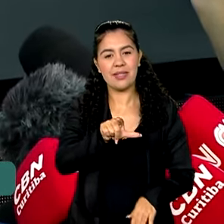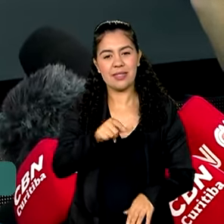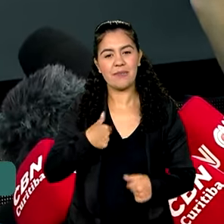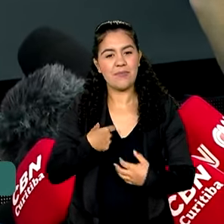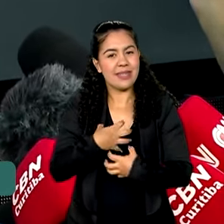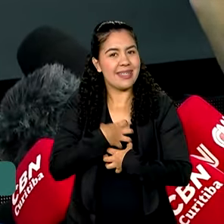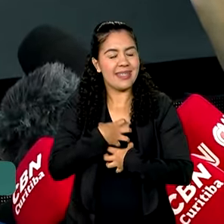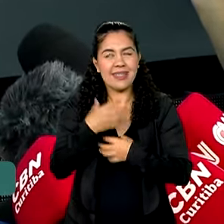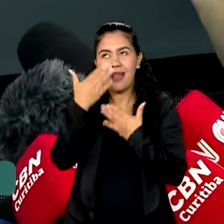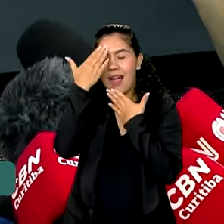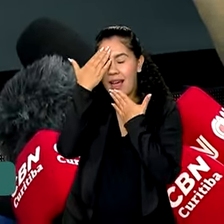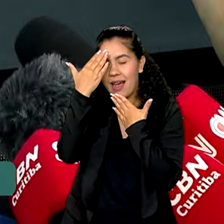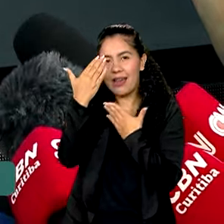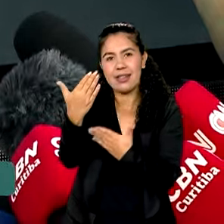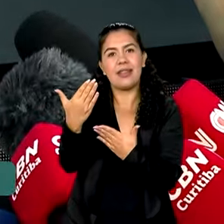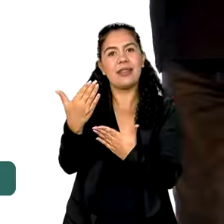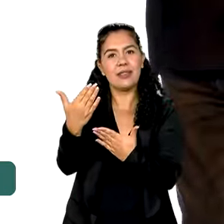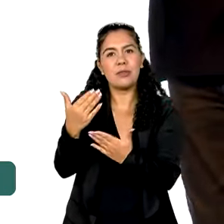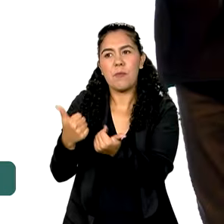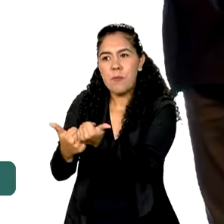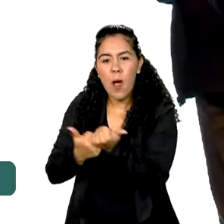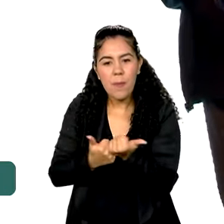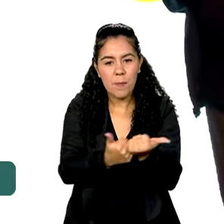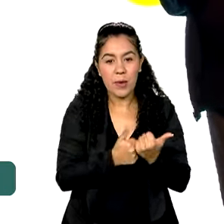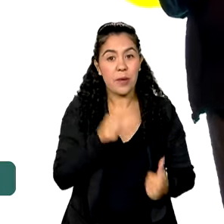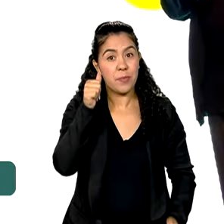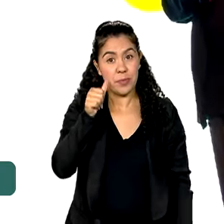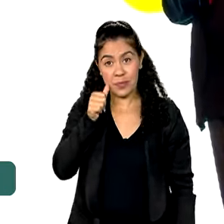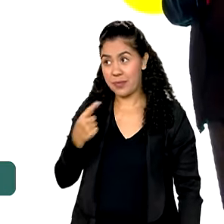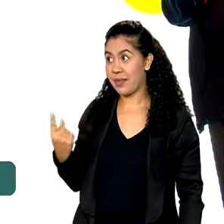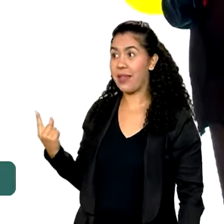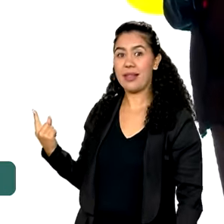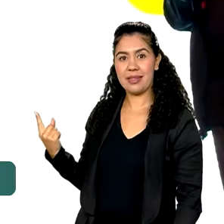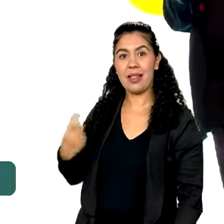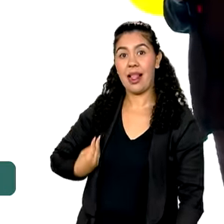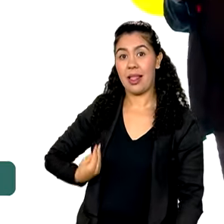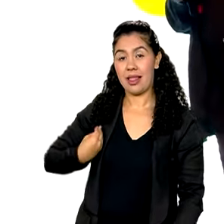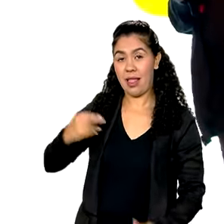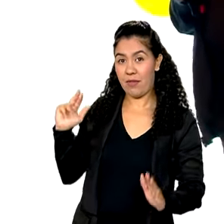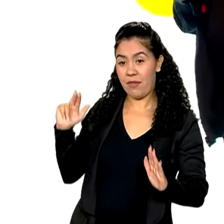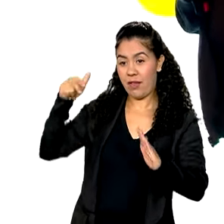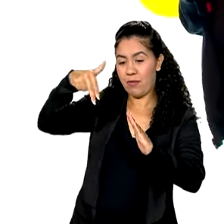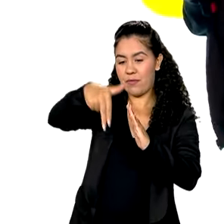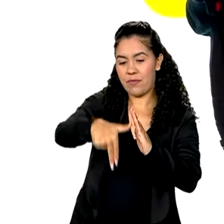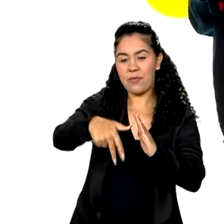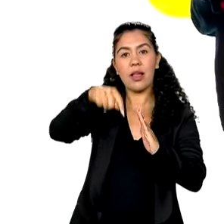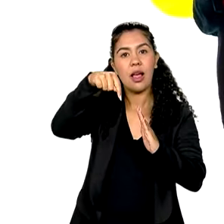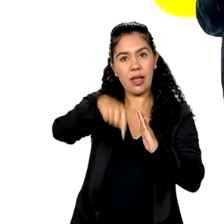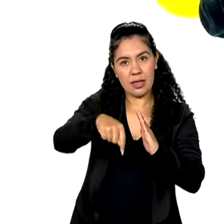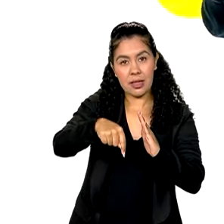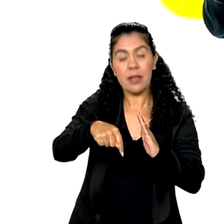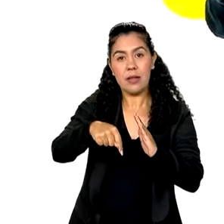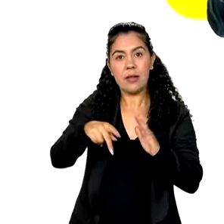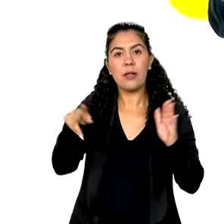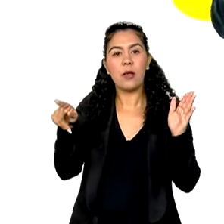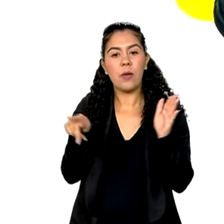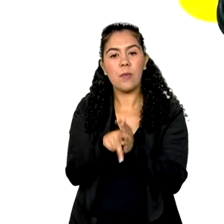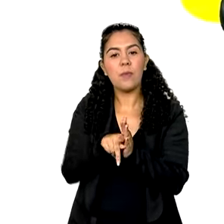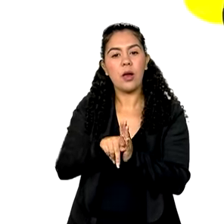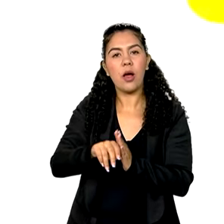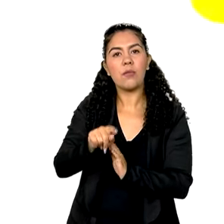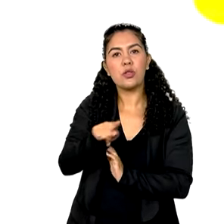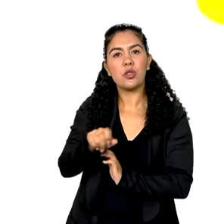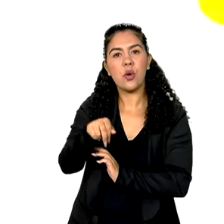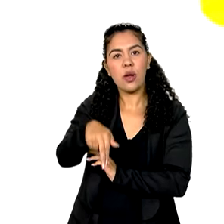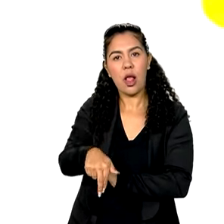Me sinto muito grata por todo o apoio que eu recebi. Raíssa esteve na Casa Brasil, no Parque de La Villette, zona norte da capital francesa,